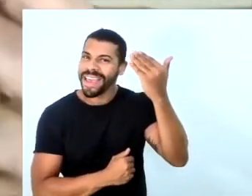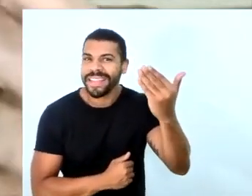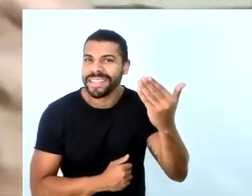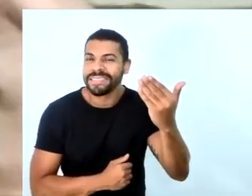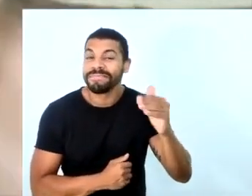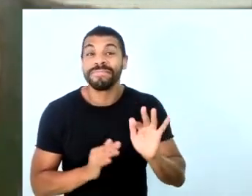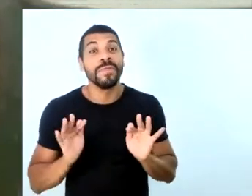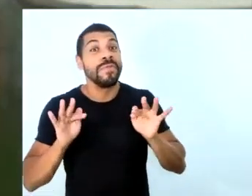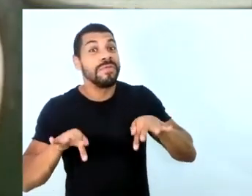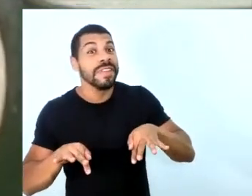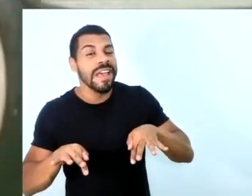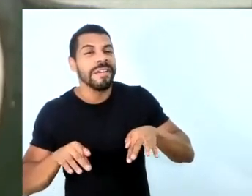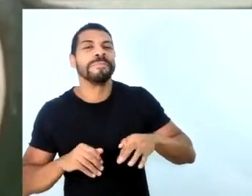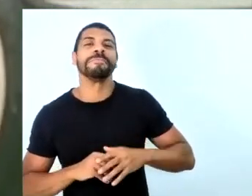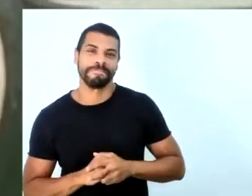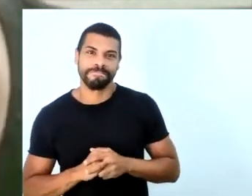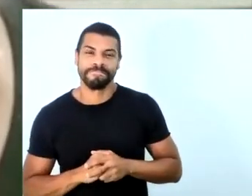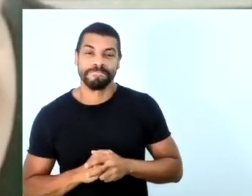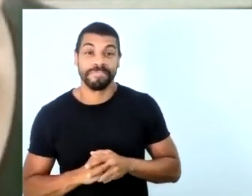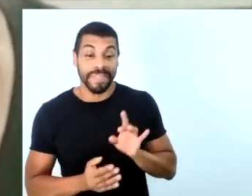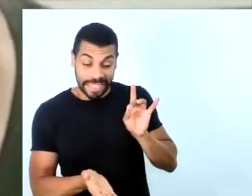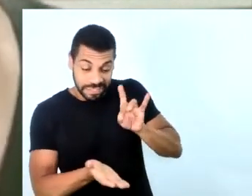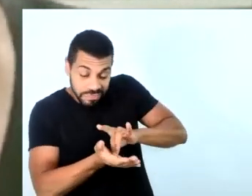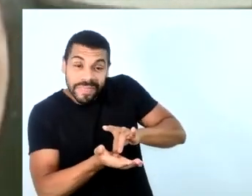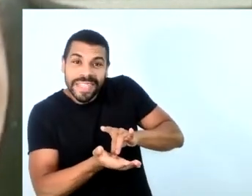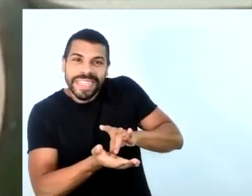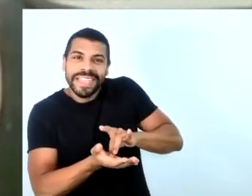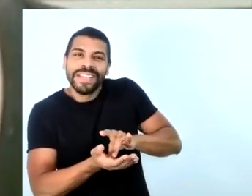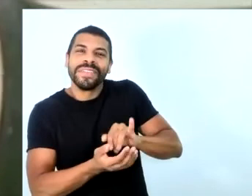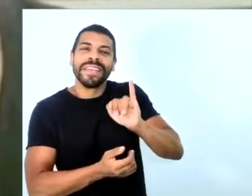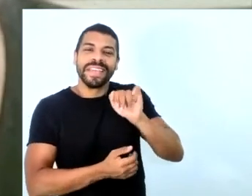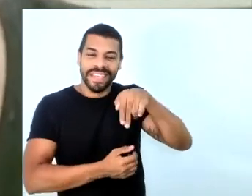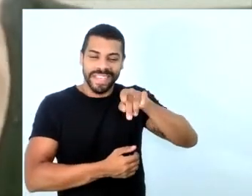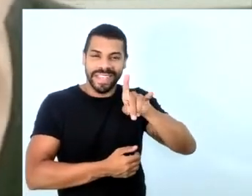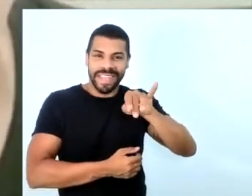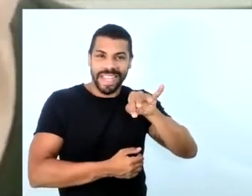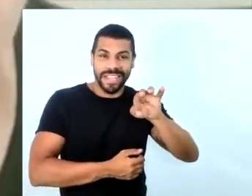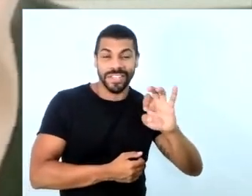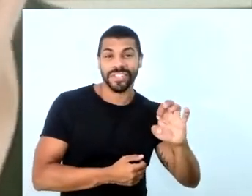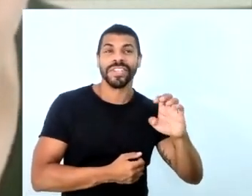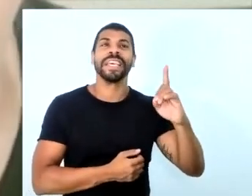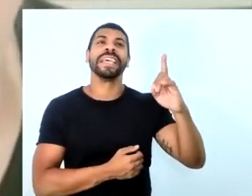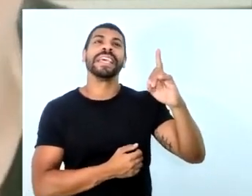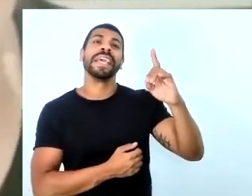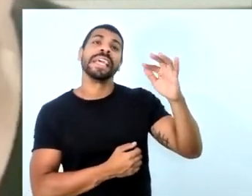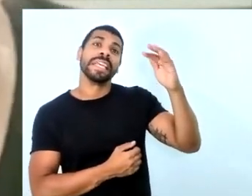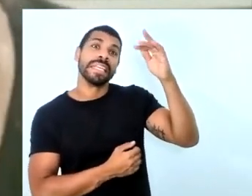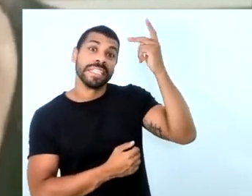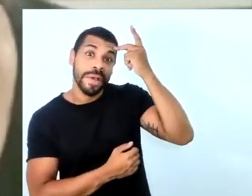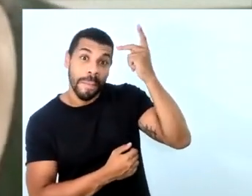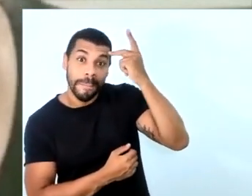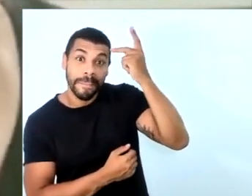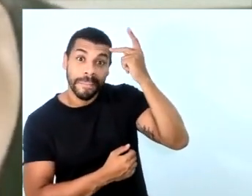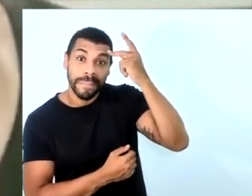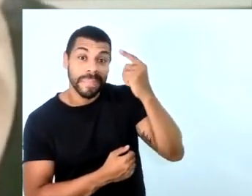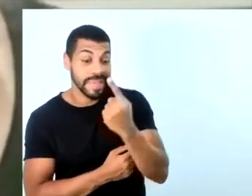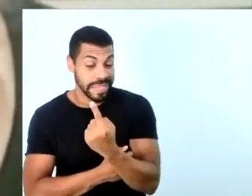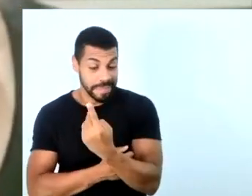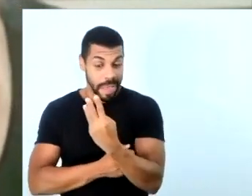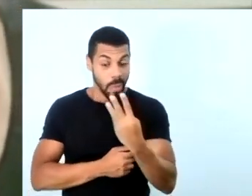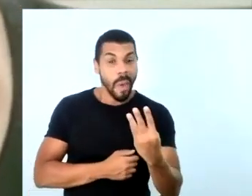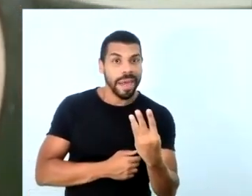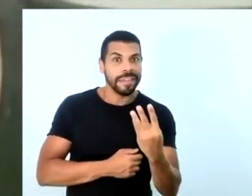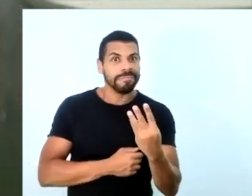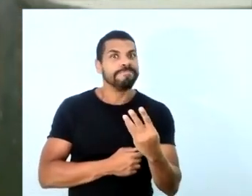SPCine. Estamos nos despedindo, finalmente e formalmente aqui. O Inédit se despede de São Paulo, da sua